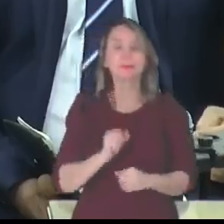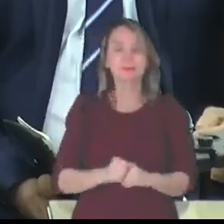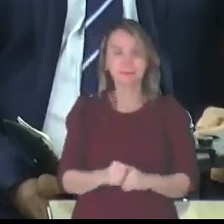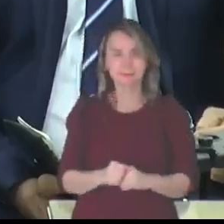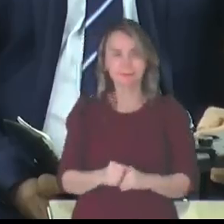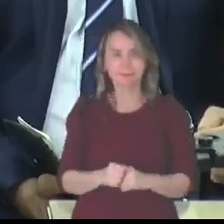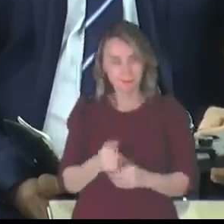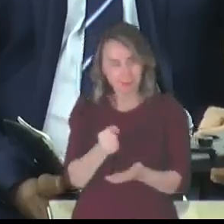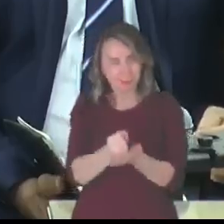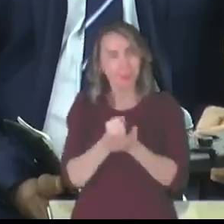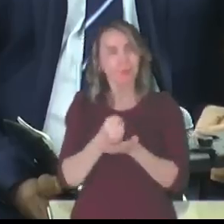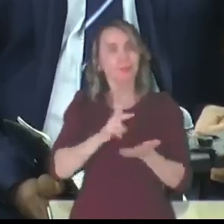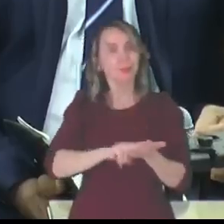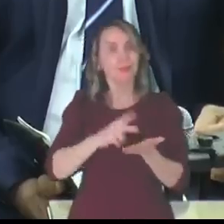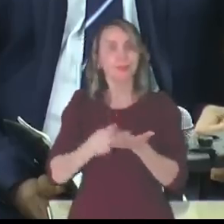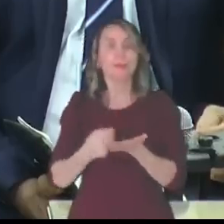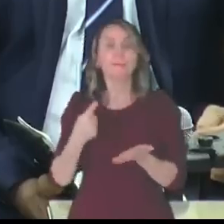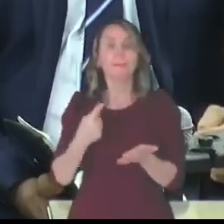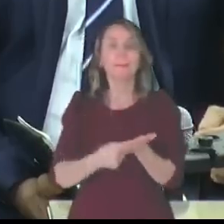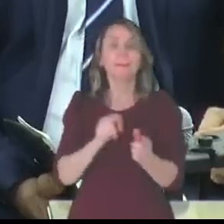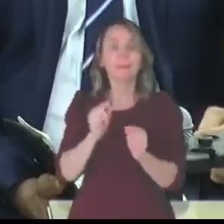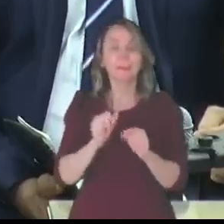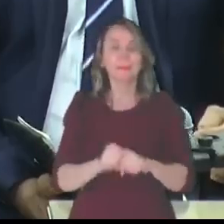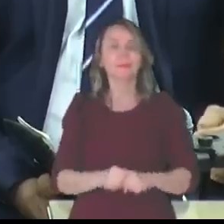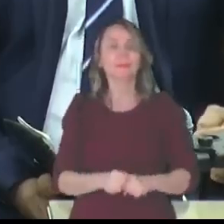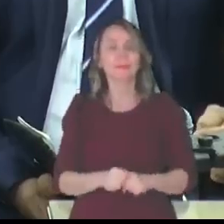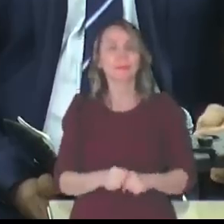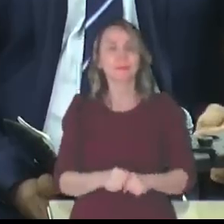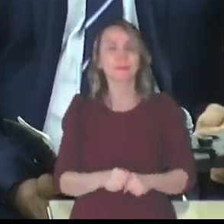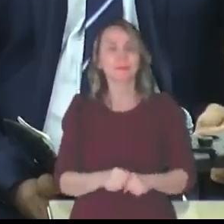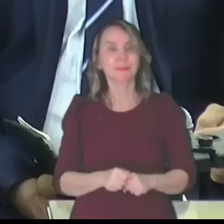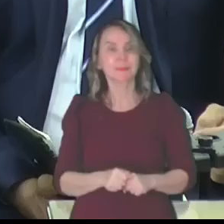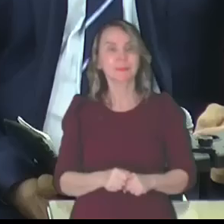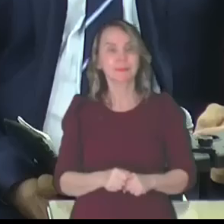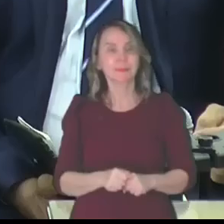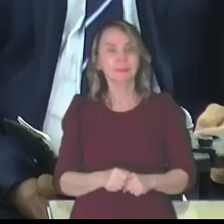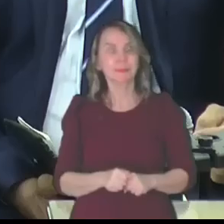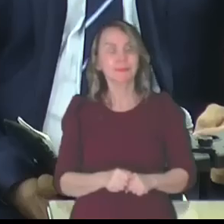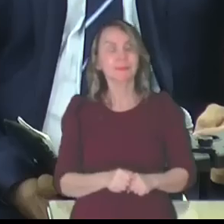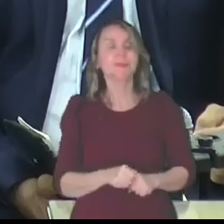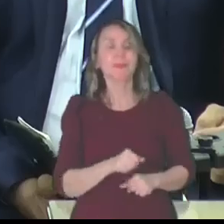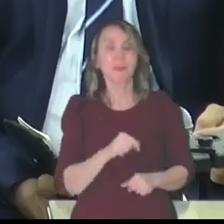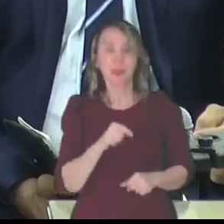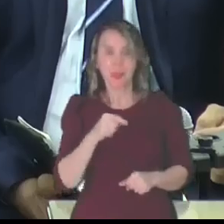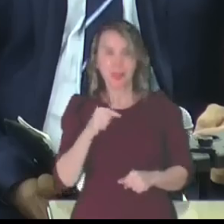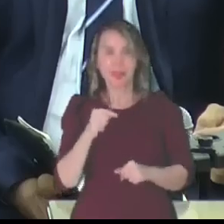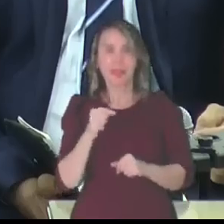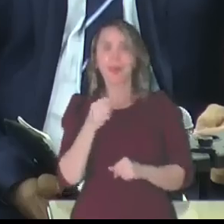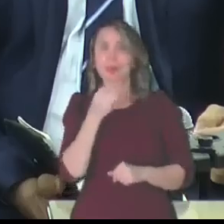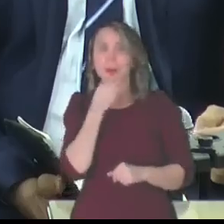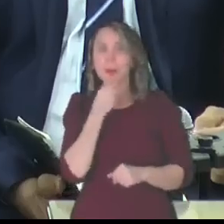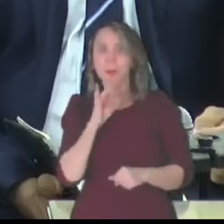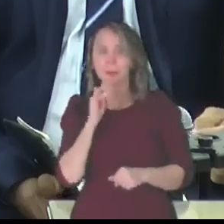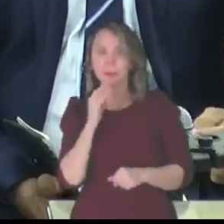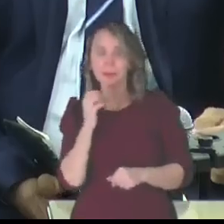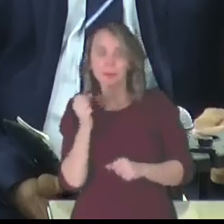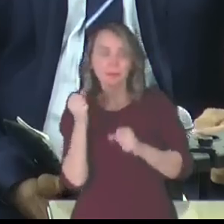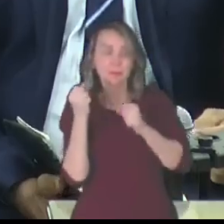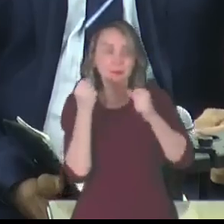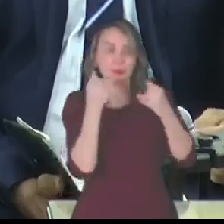interpretar o texto marcando o quê meu irmão ele estava dando endereço de onde ele estaria